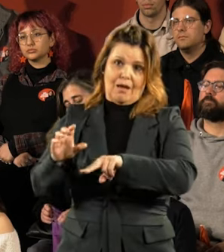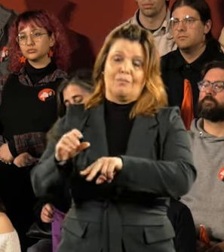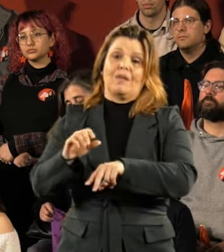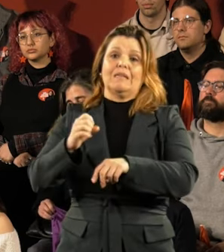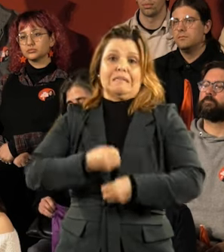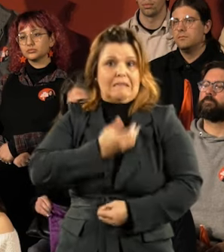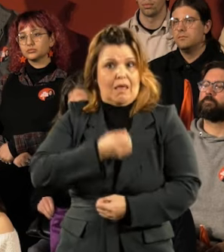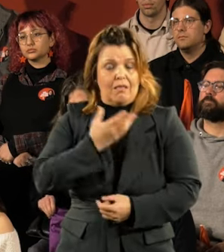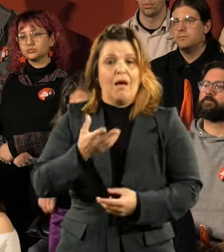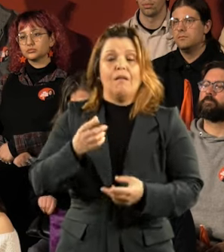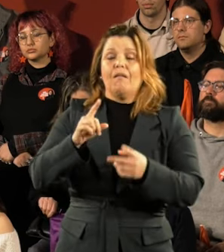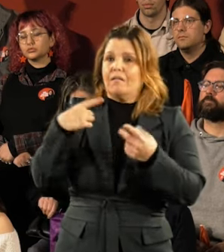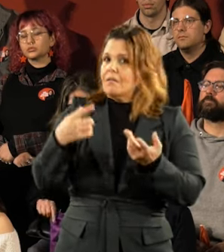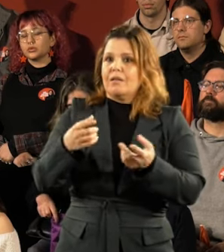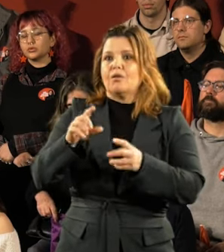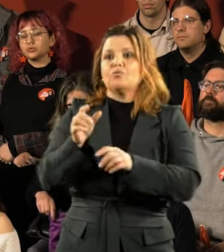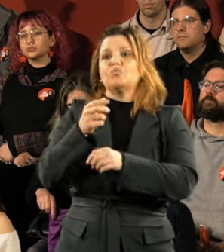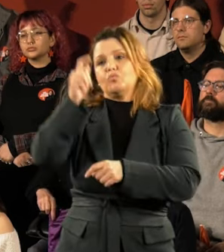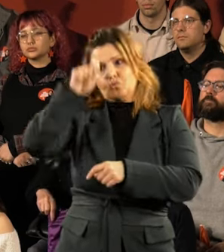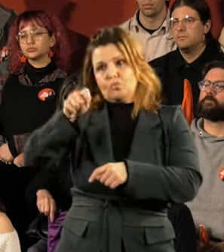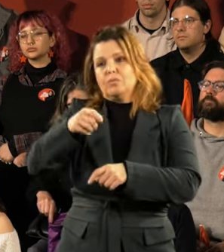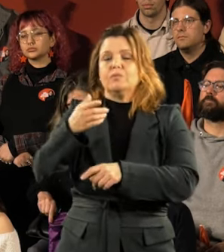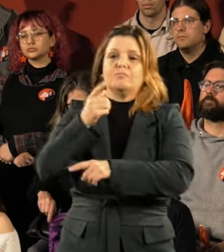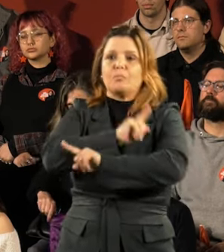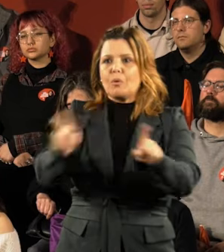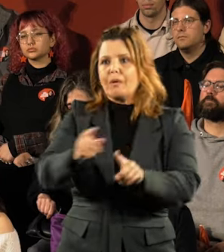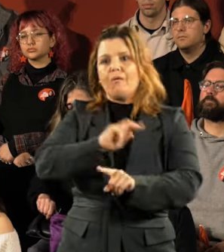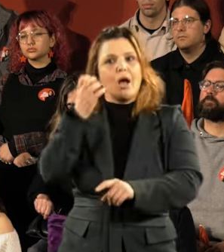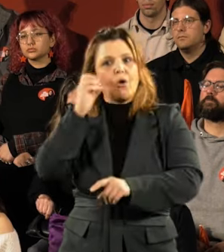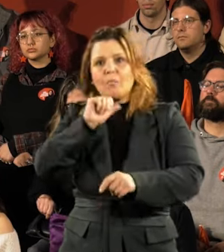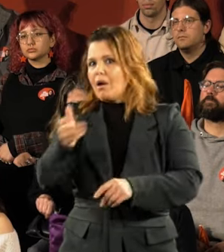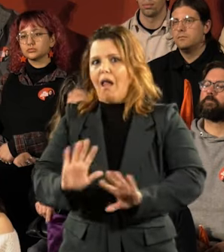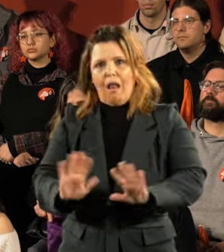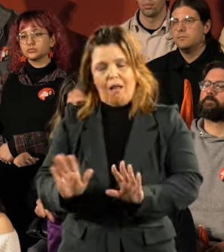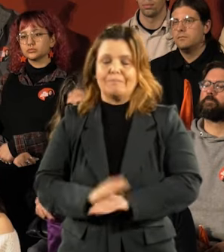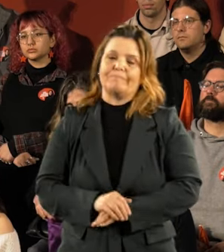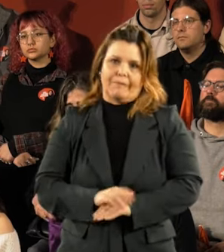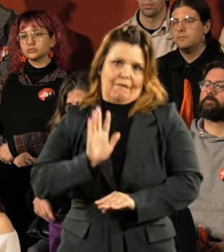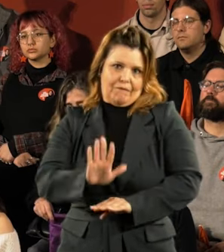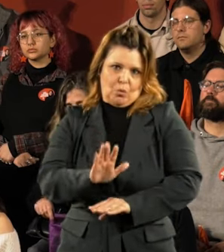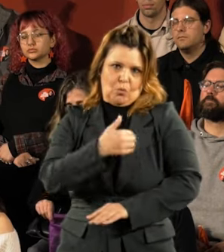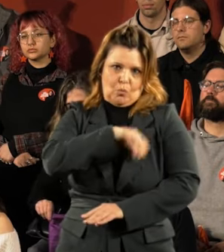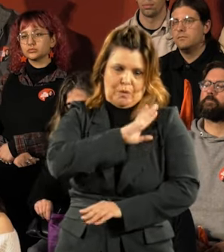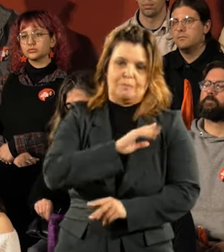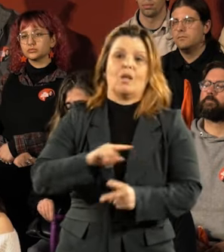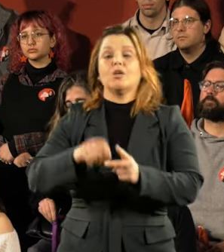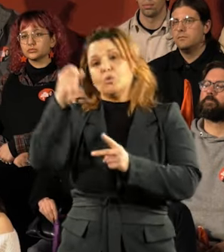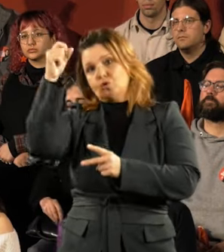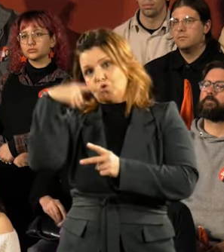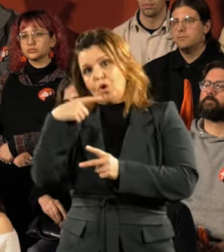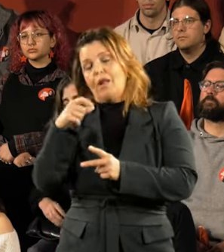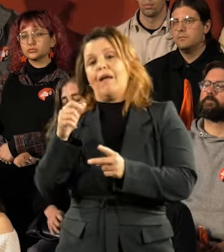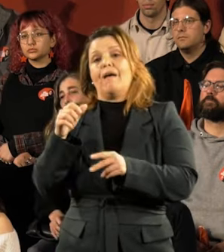juiz impediu de ir morrer na sua terra em Angola a segunda é a história da greve dos pescadores da